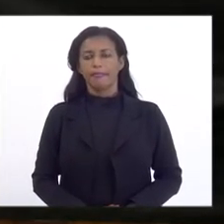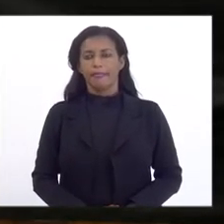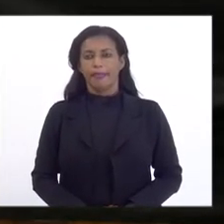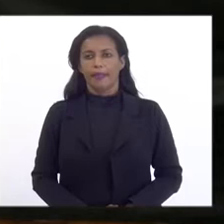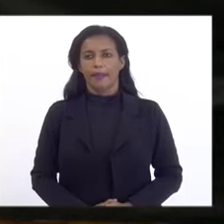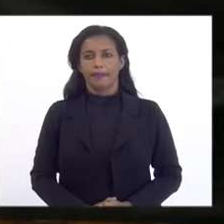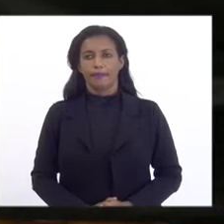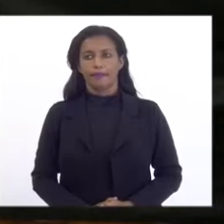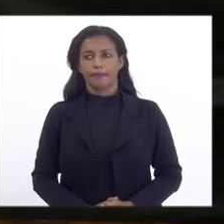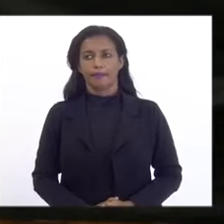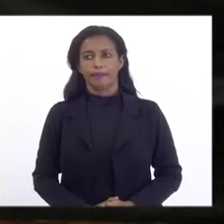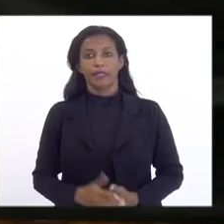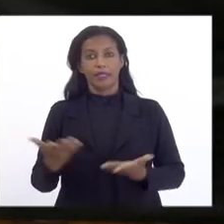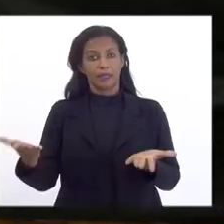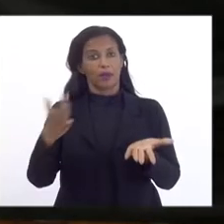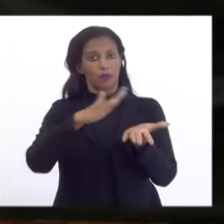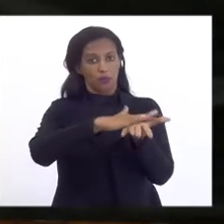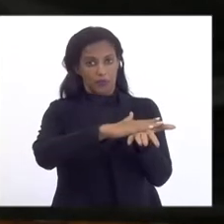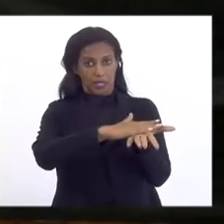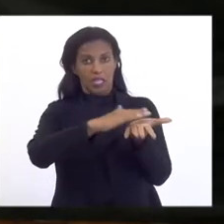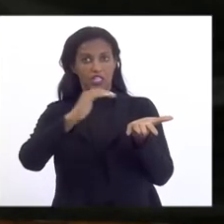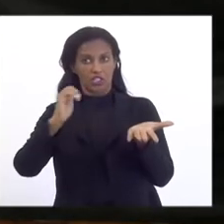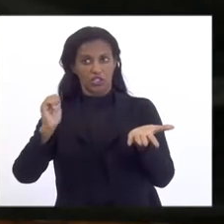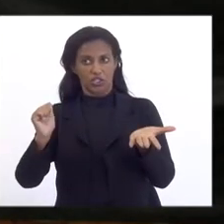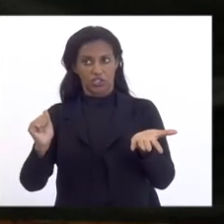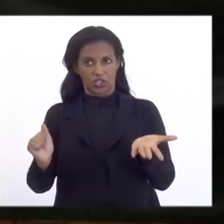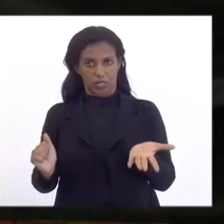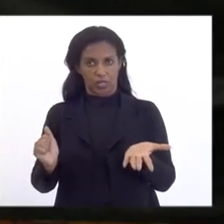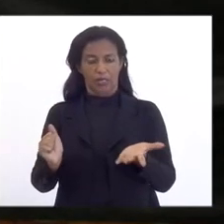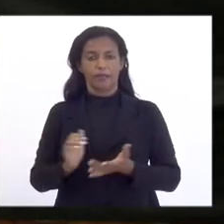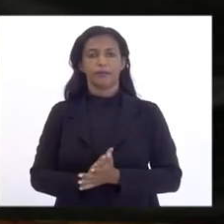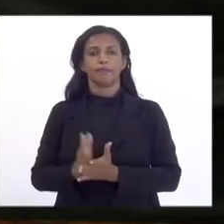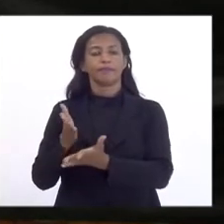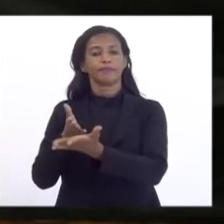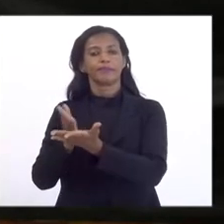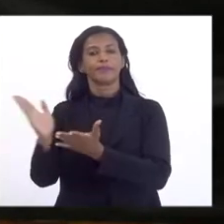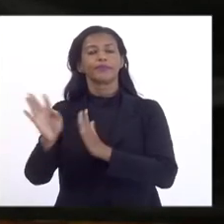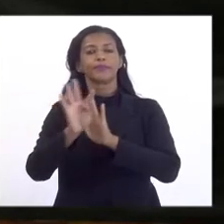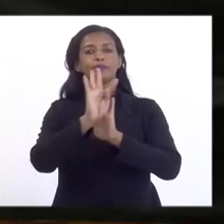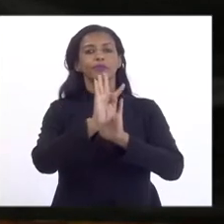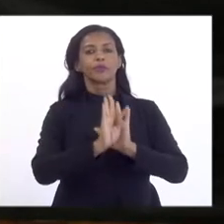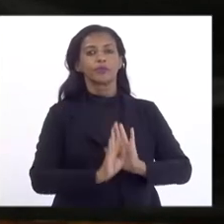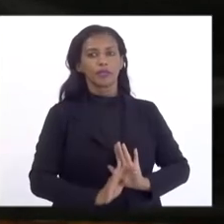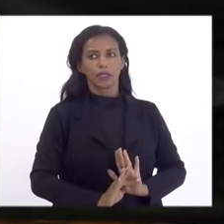então, nesse caso específico, foram retiradas as emendas, aprovado o texto,